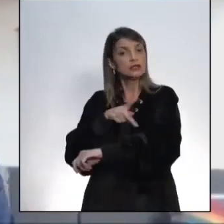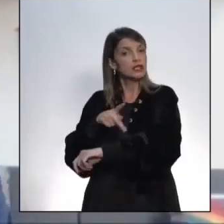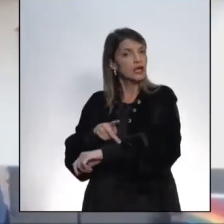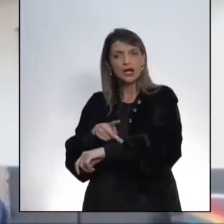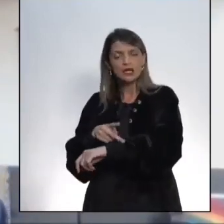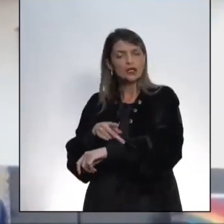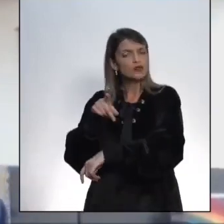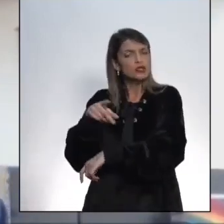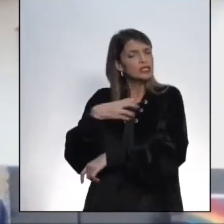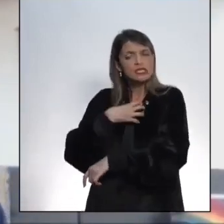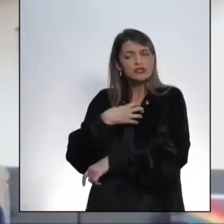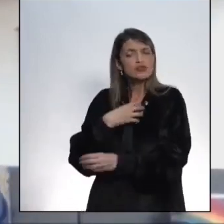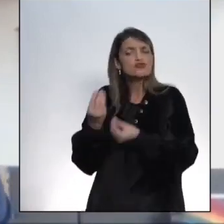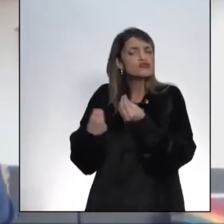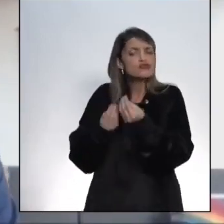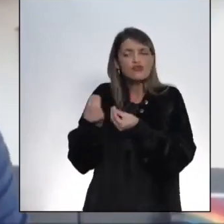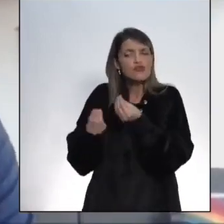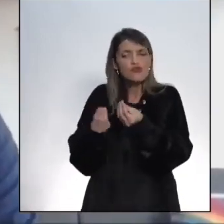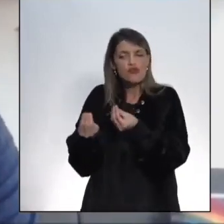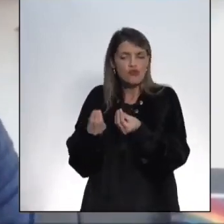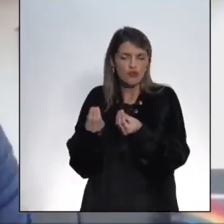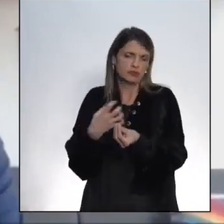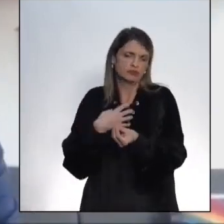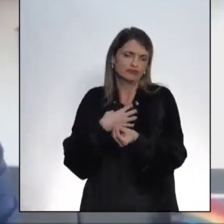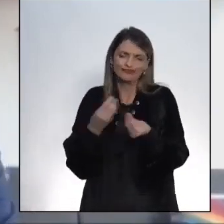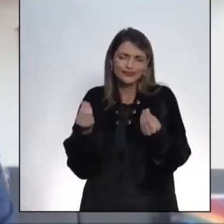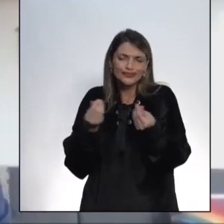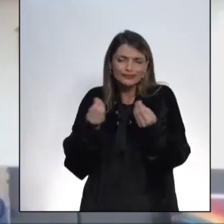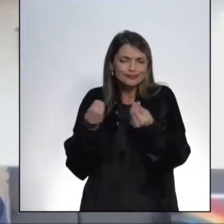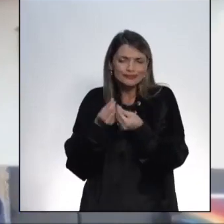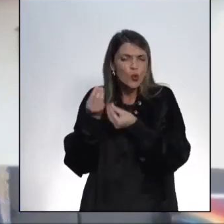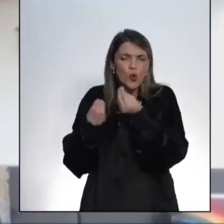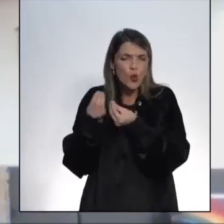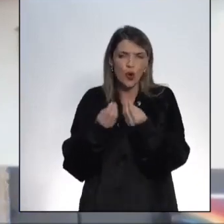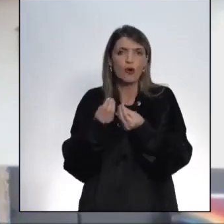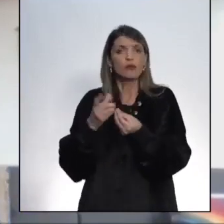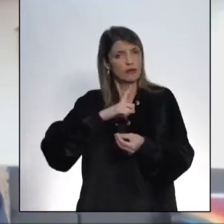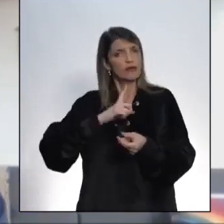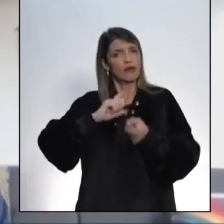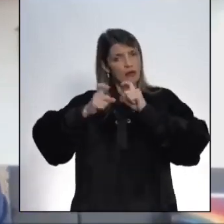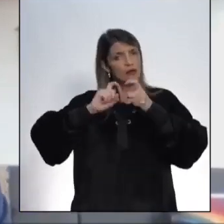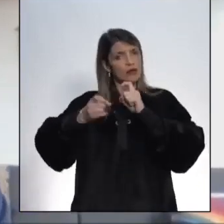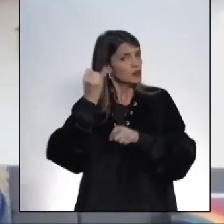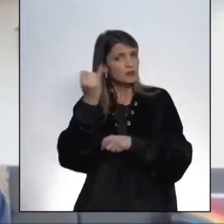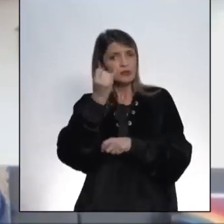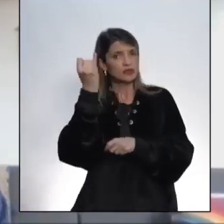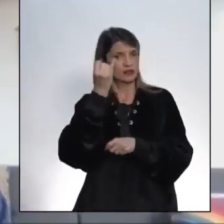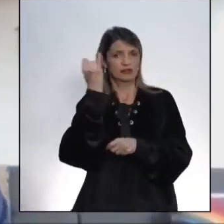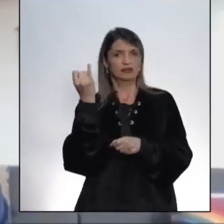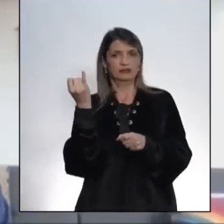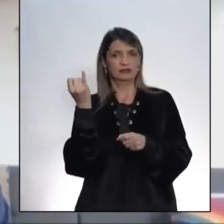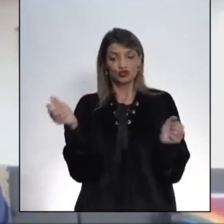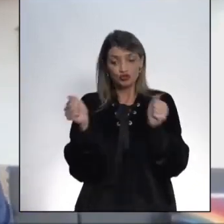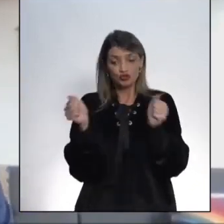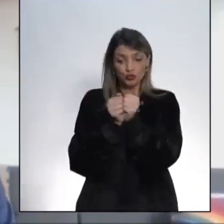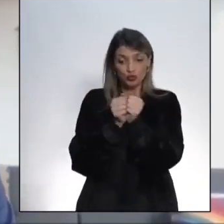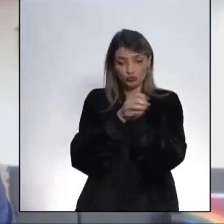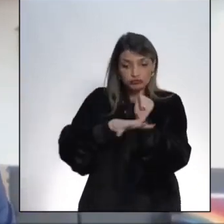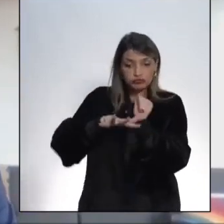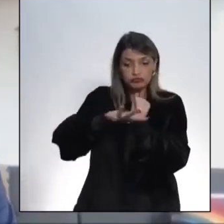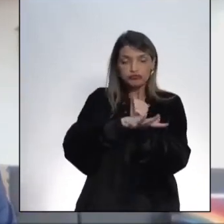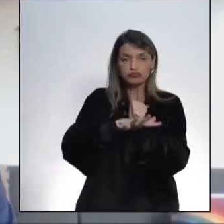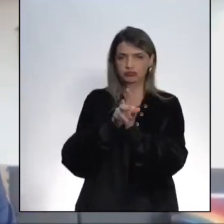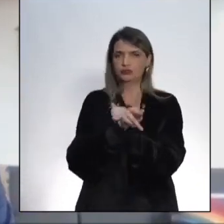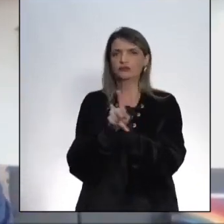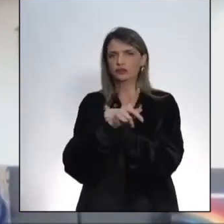Esse aspecto socioemocional, digamos assim, do nosso estar enquanto professor. Então, com certeza, acho que todo mundo pode,